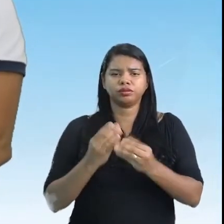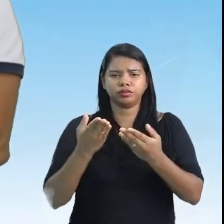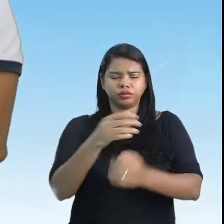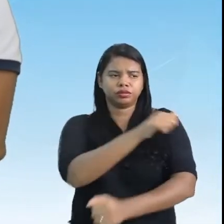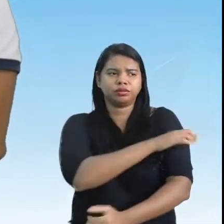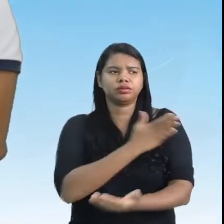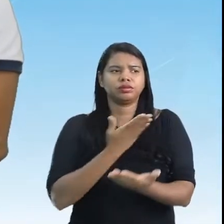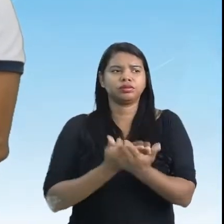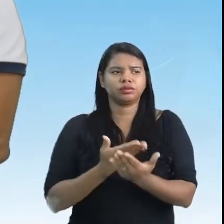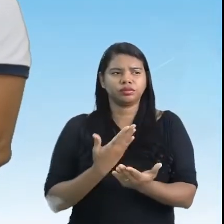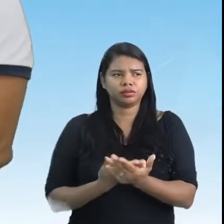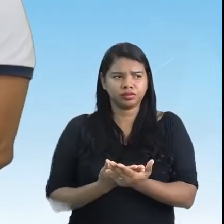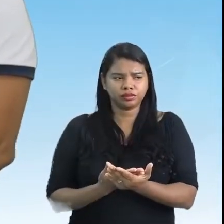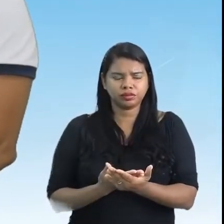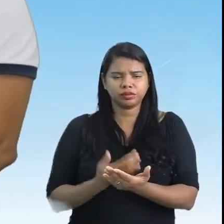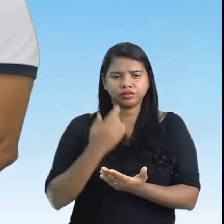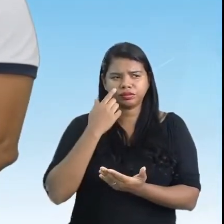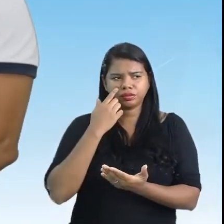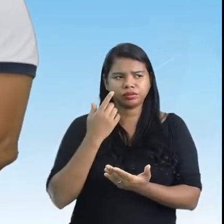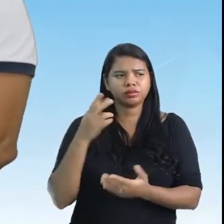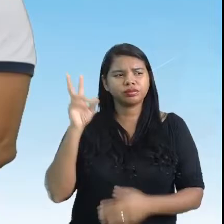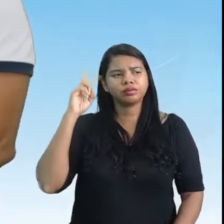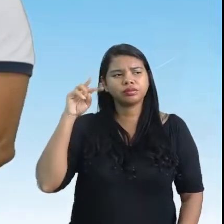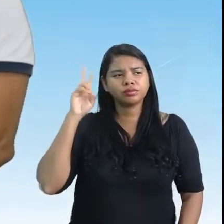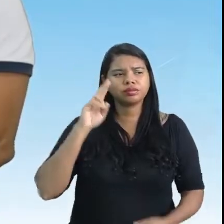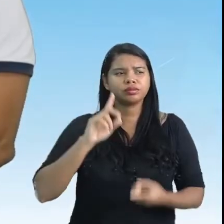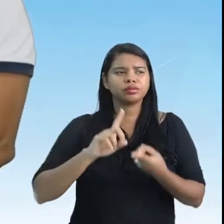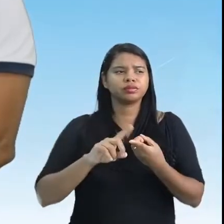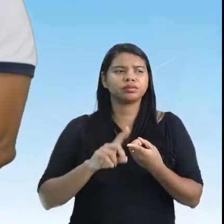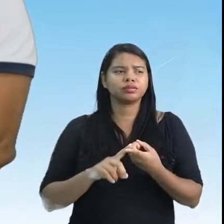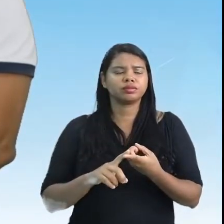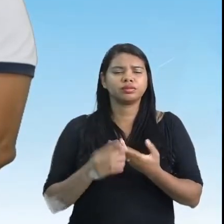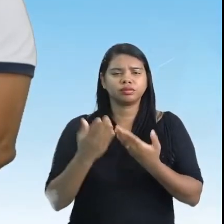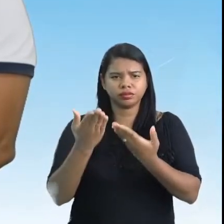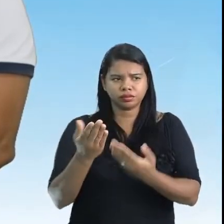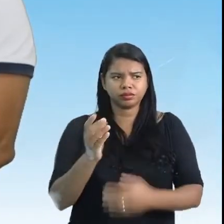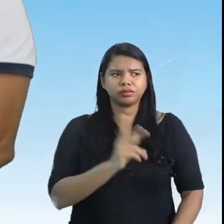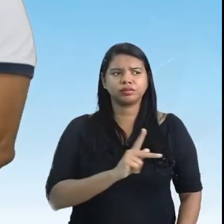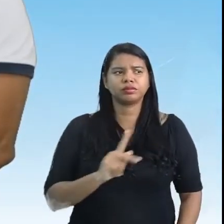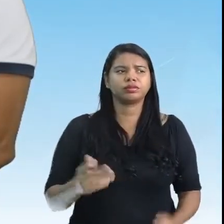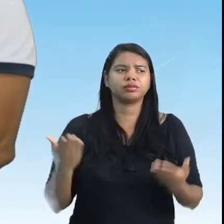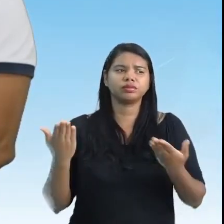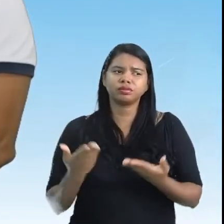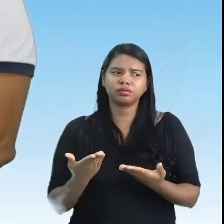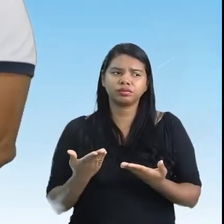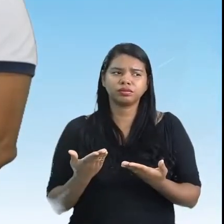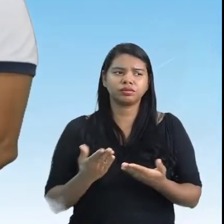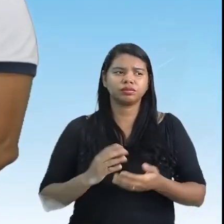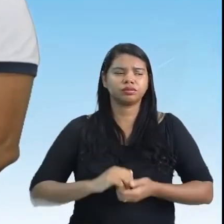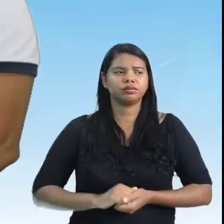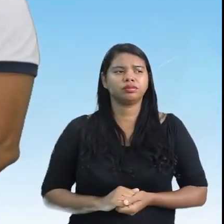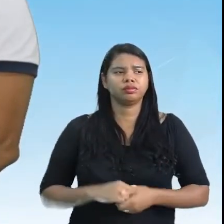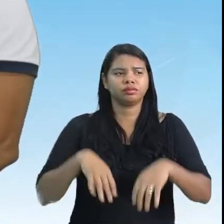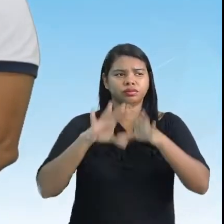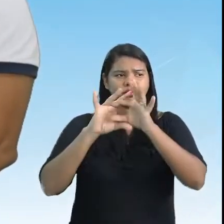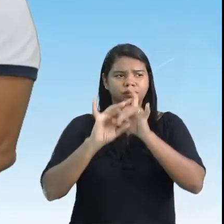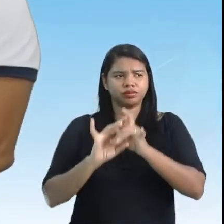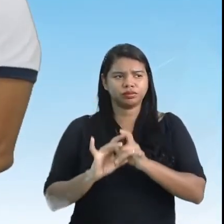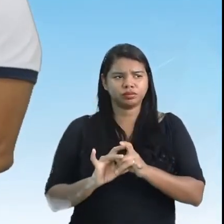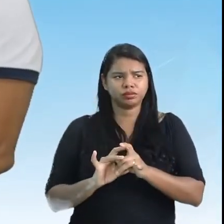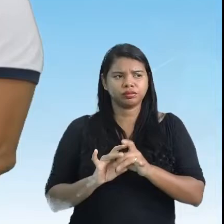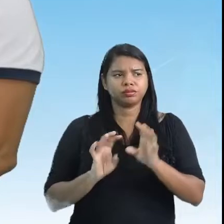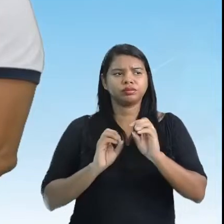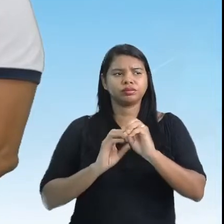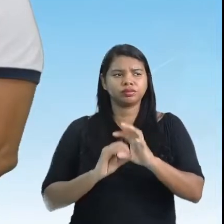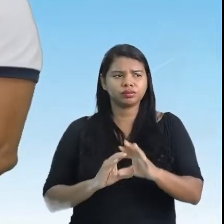vendo aí essa organização? Lembrar, professor, que claro que hoje não dá para se esgotar todo esse conhecimento,